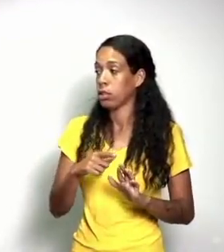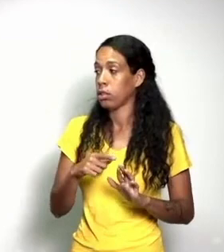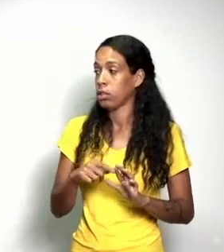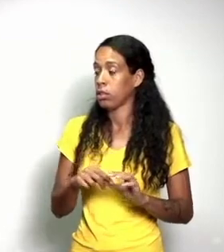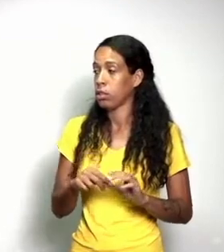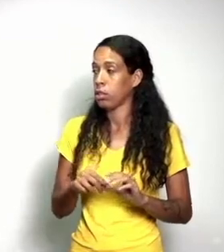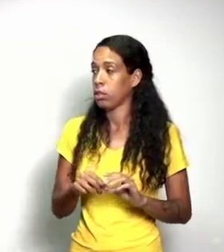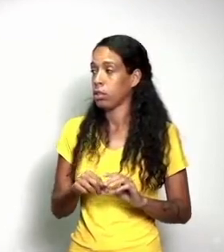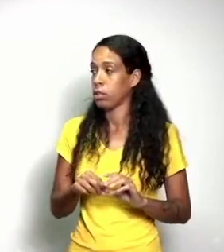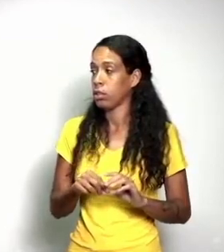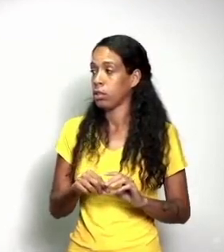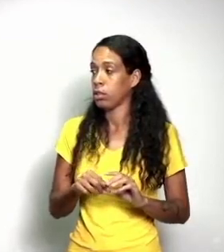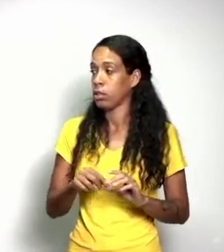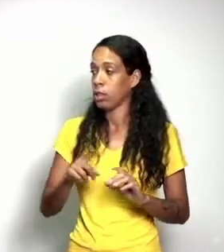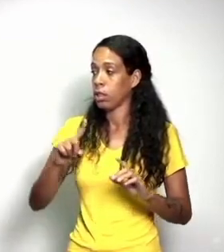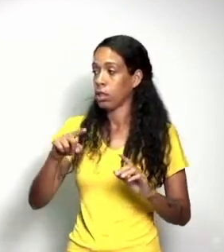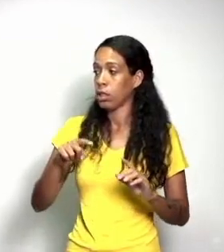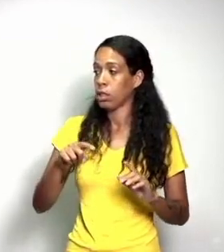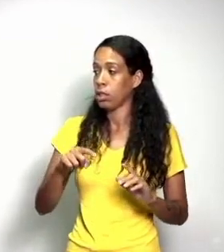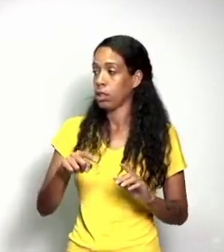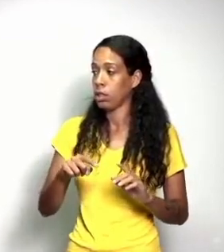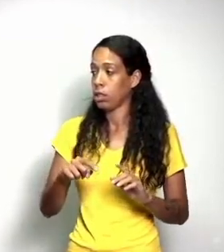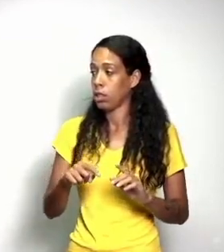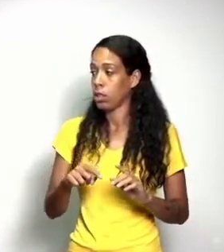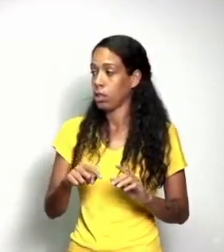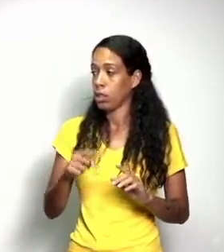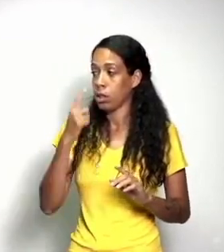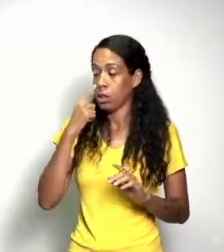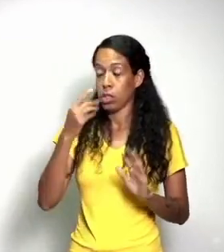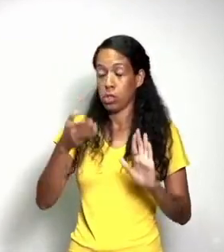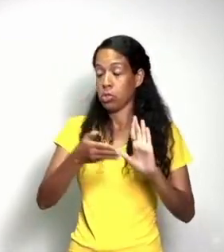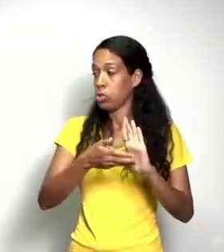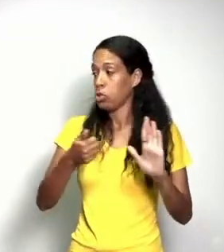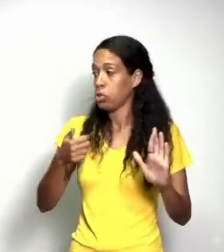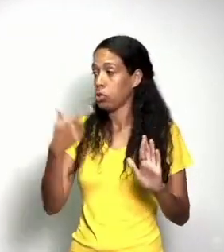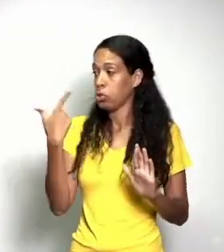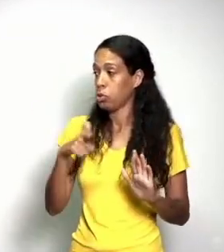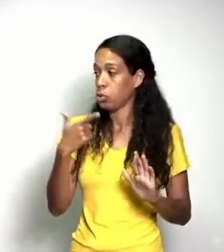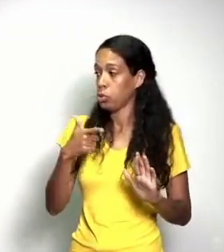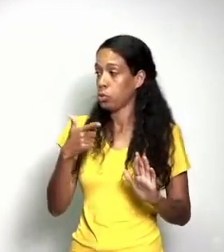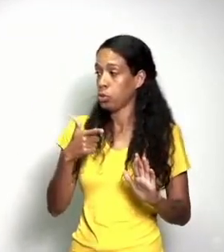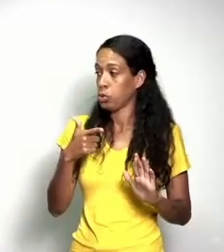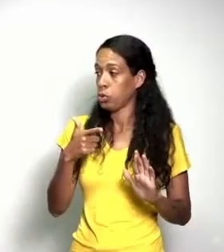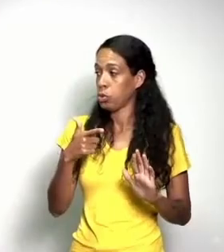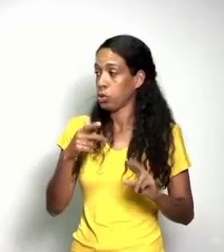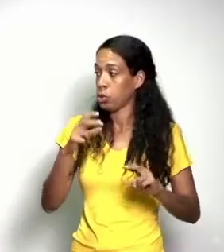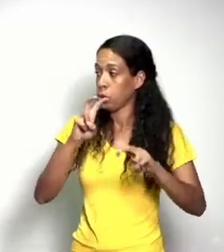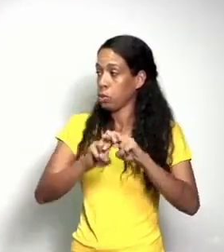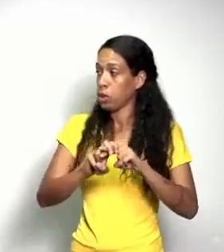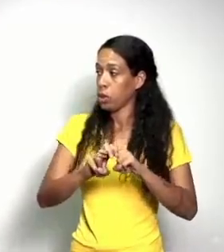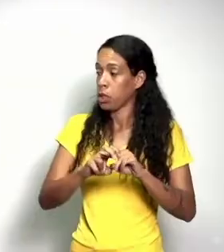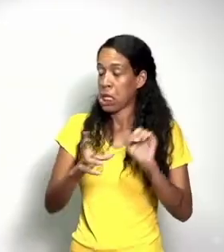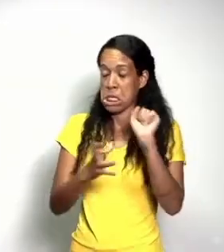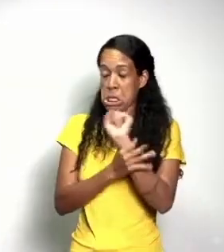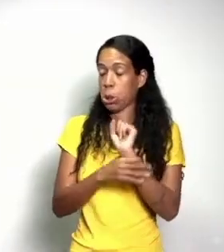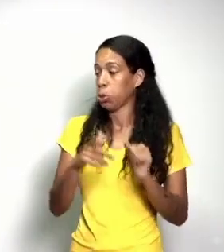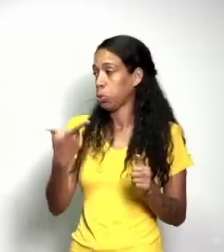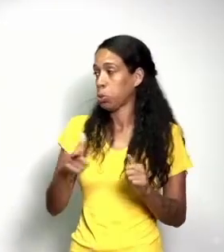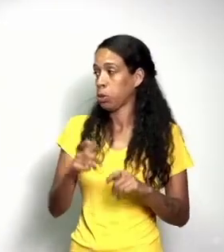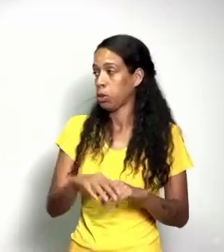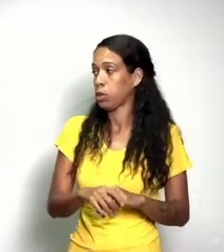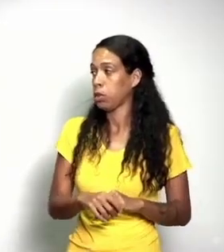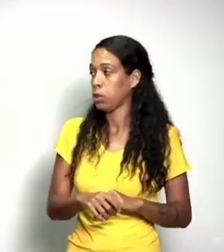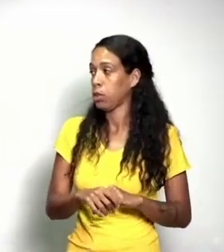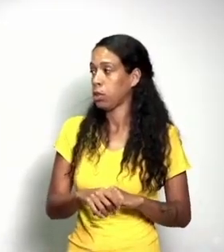Nesse caso, depois de ejetado, é literalmente só puxar. Ele não tem nenhuma válvula de segurança. E a